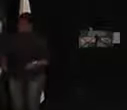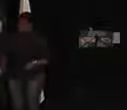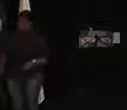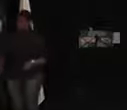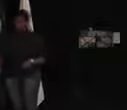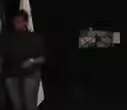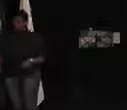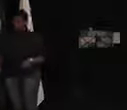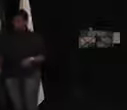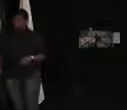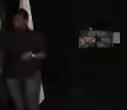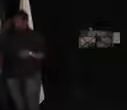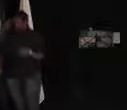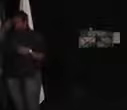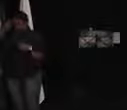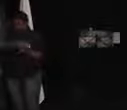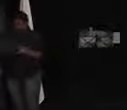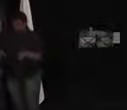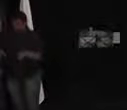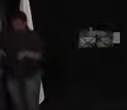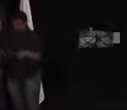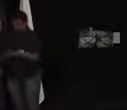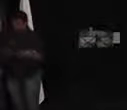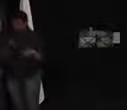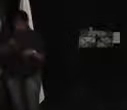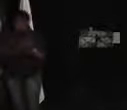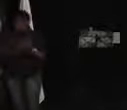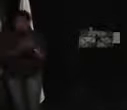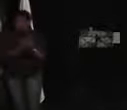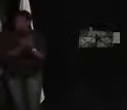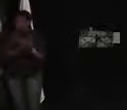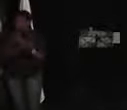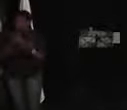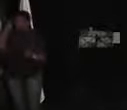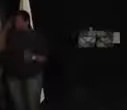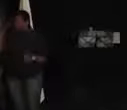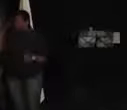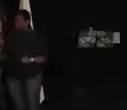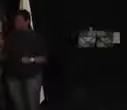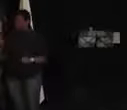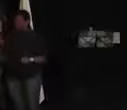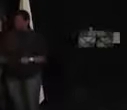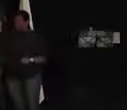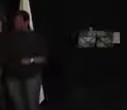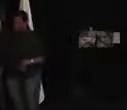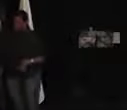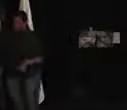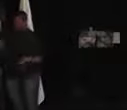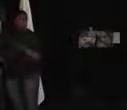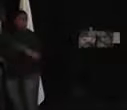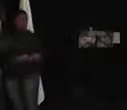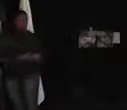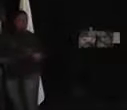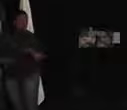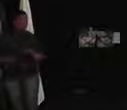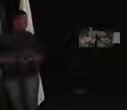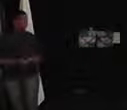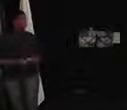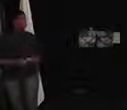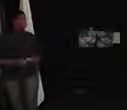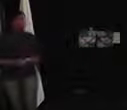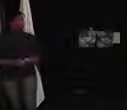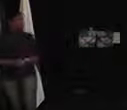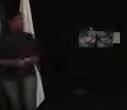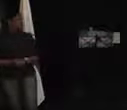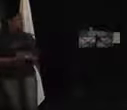é TDAH, né? Você imagina uma criança mais ou menos assim.